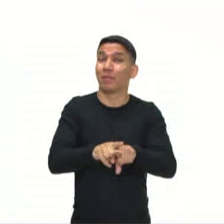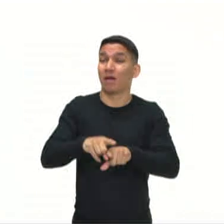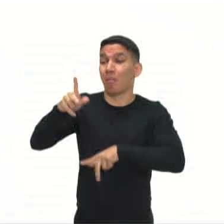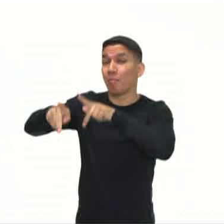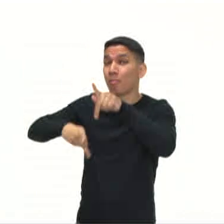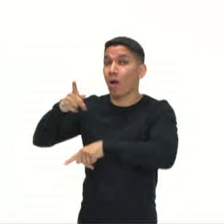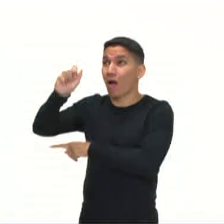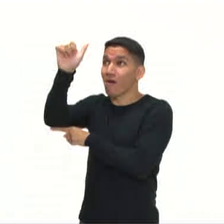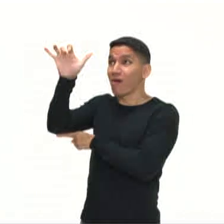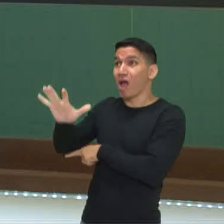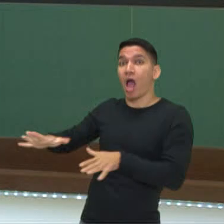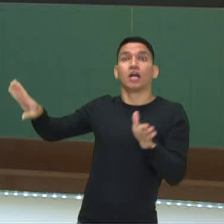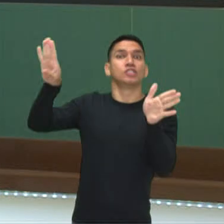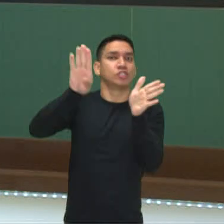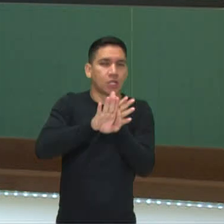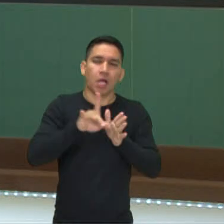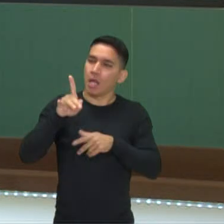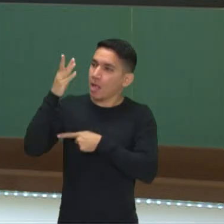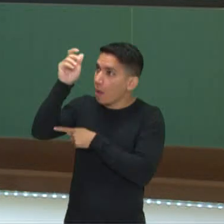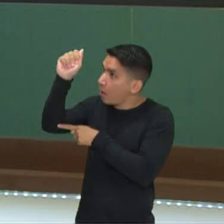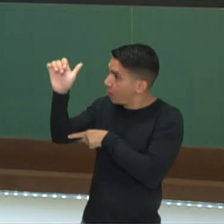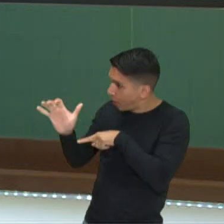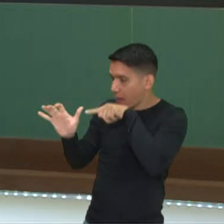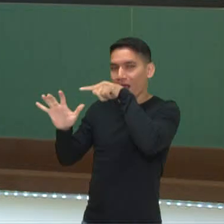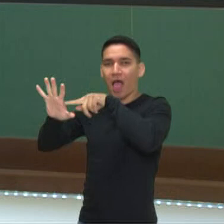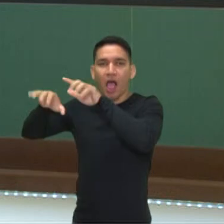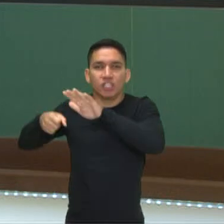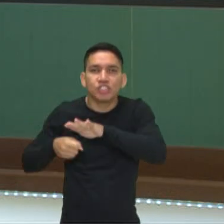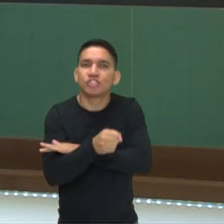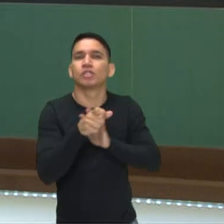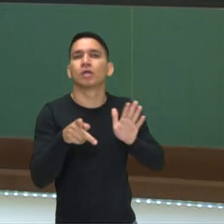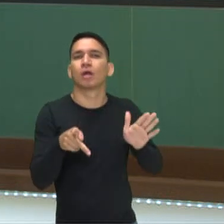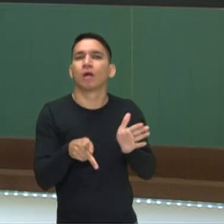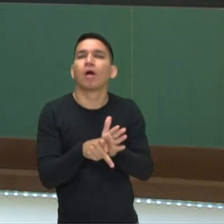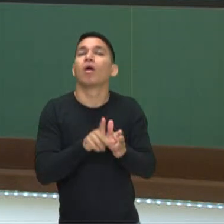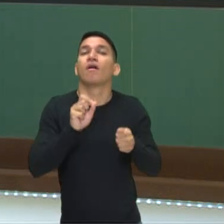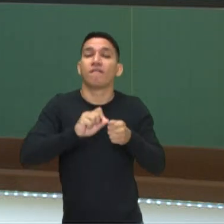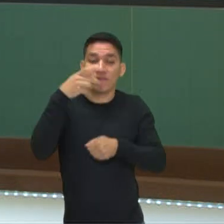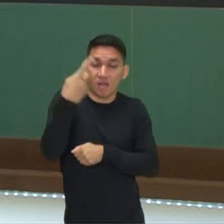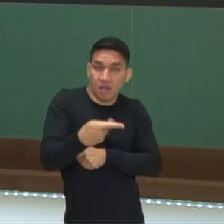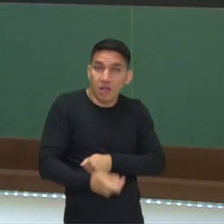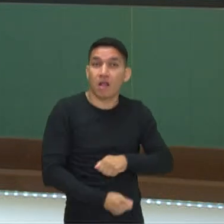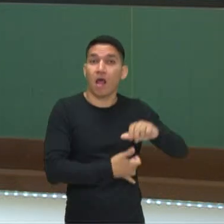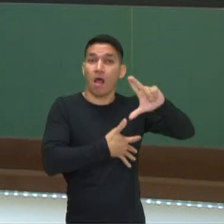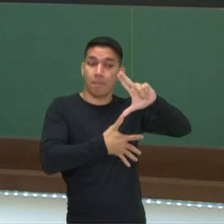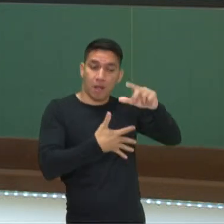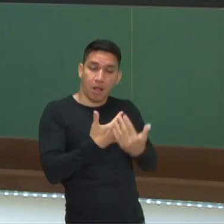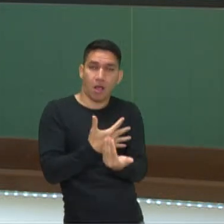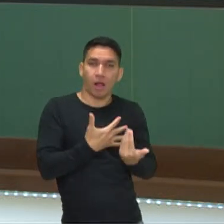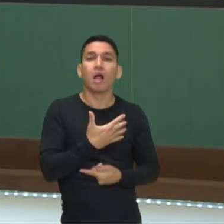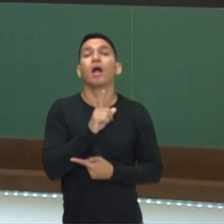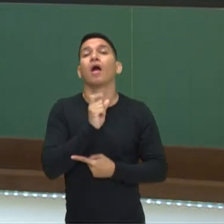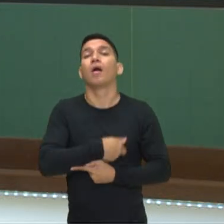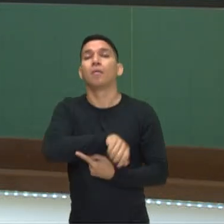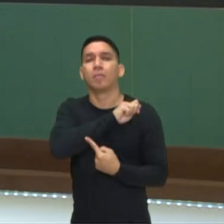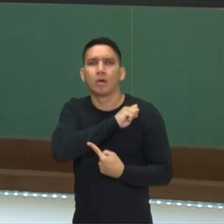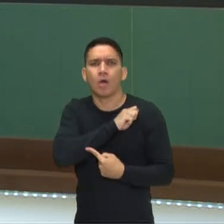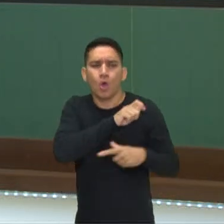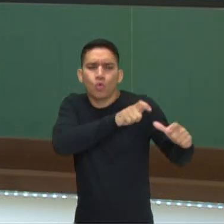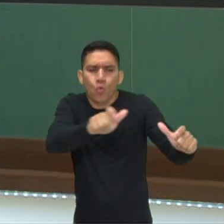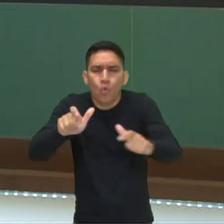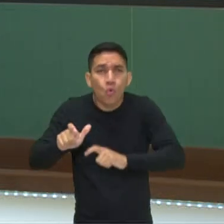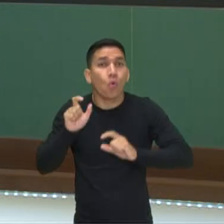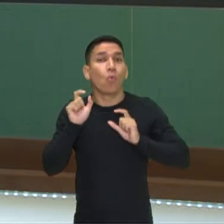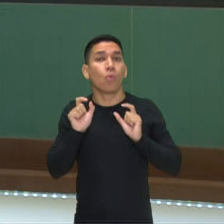africanos. Os africanos, eles vão entrar, né, através do trabalho escravizado aqui na América Espanhola, nos locais nos